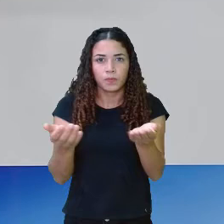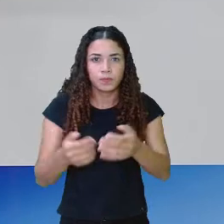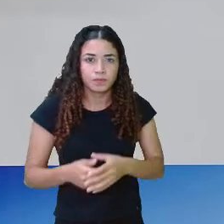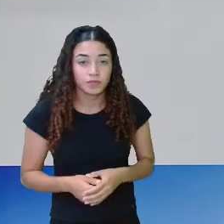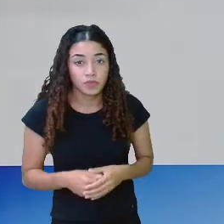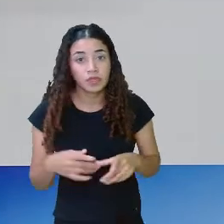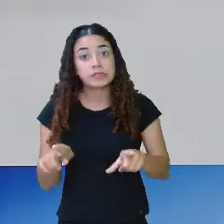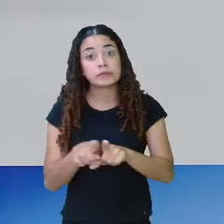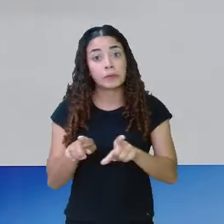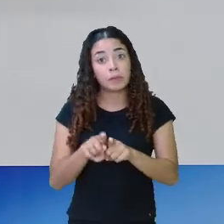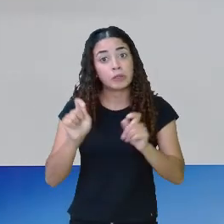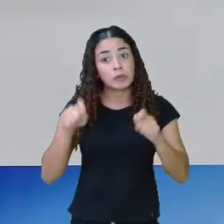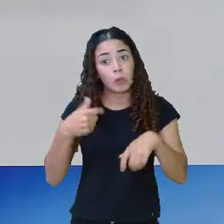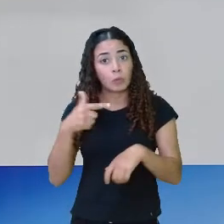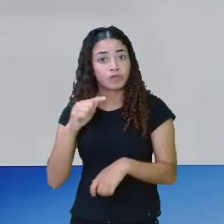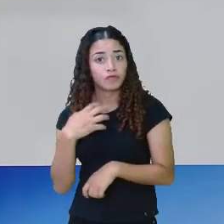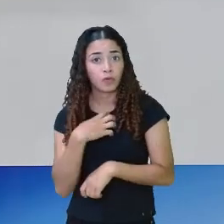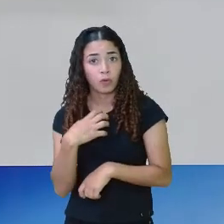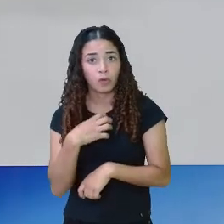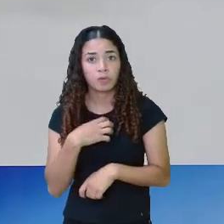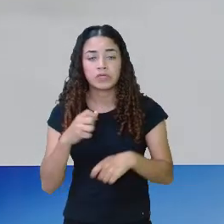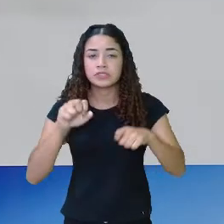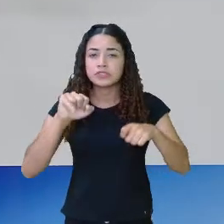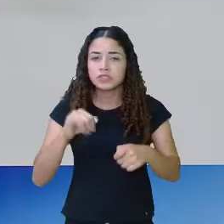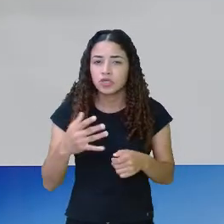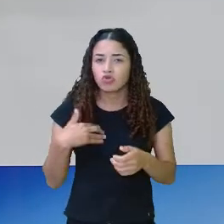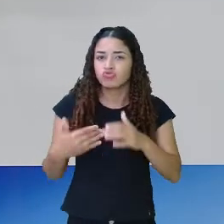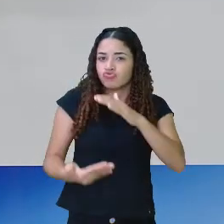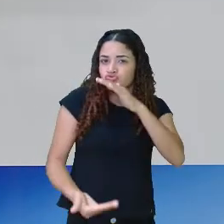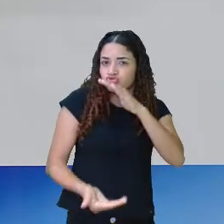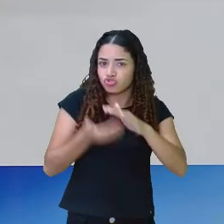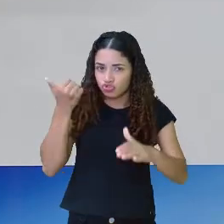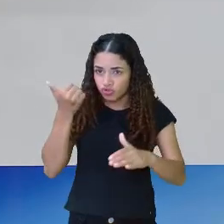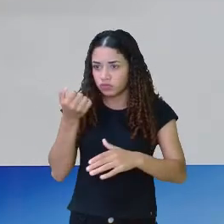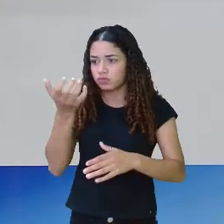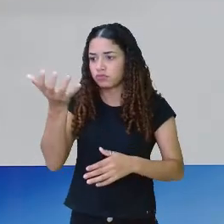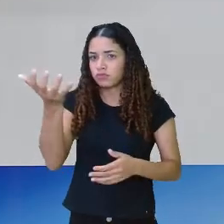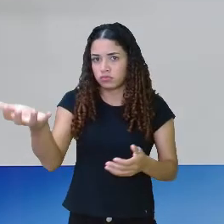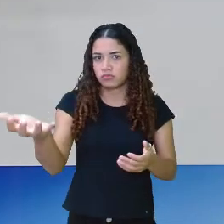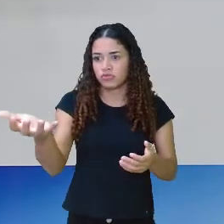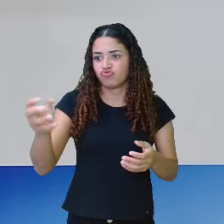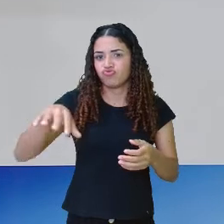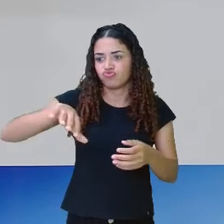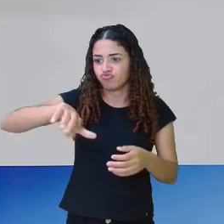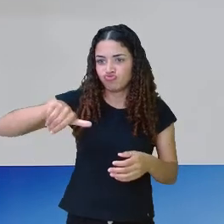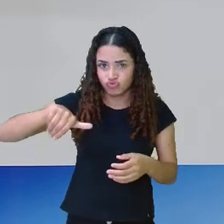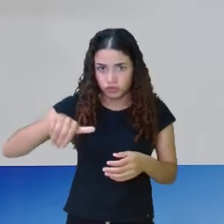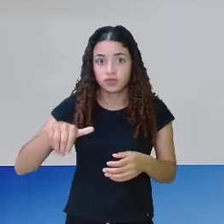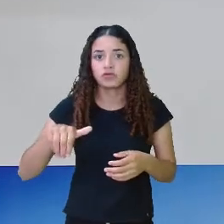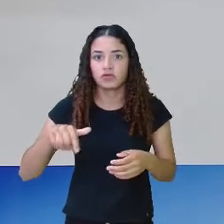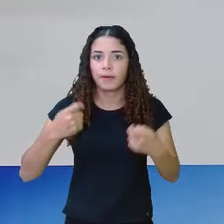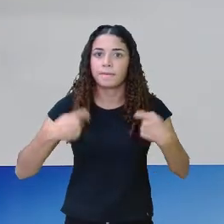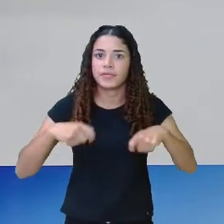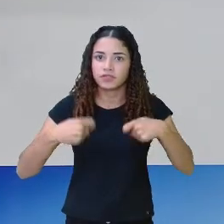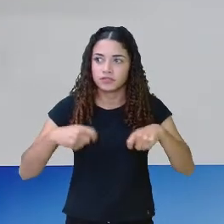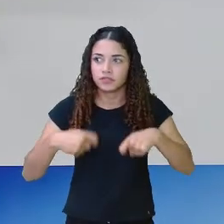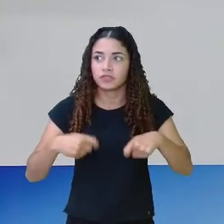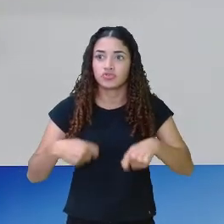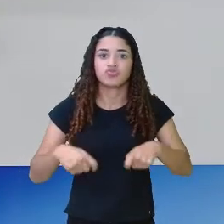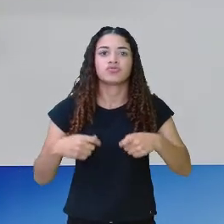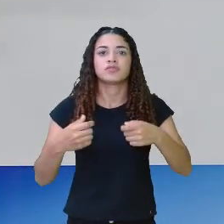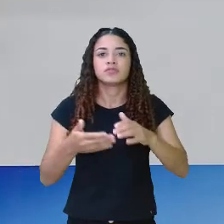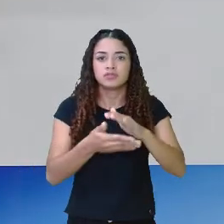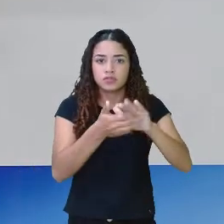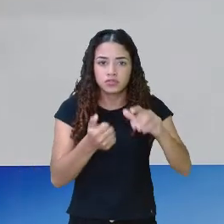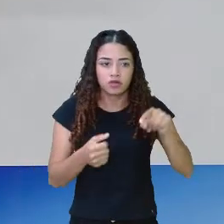outra alternativa, se eu tiro a palma de banana que estava de um lado da balança. Aí a balança fica sem